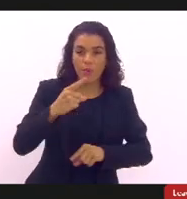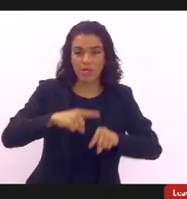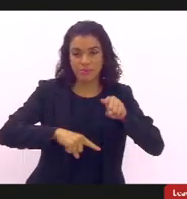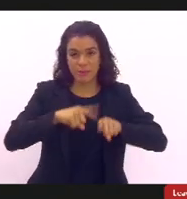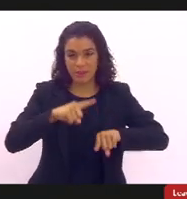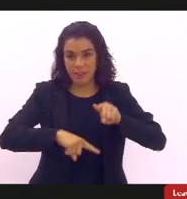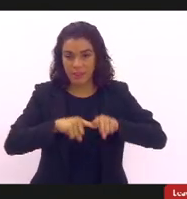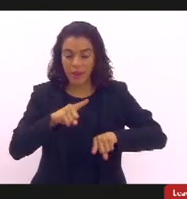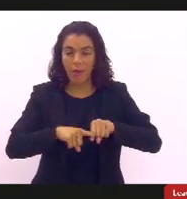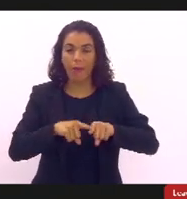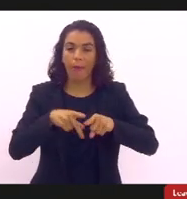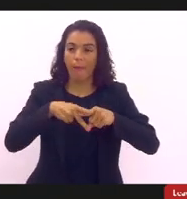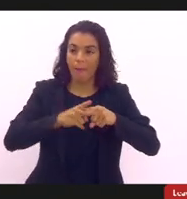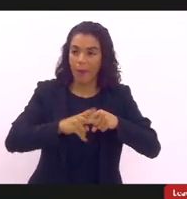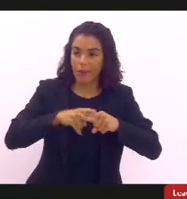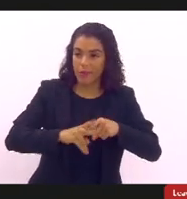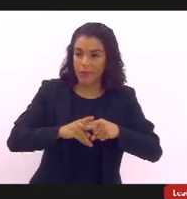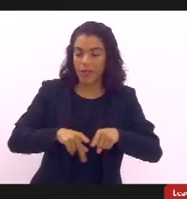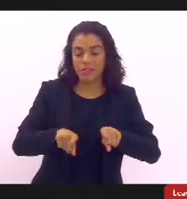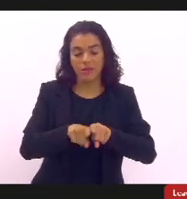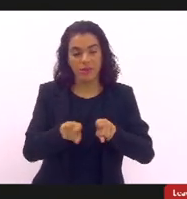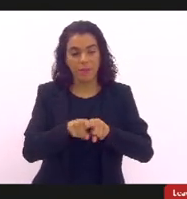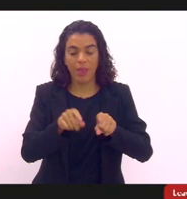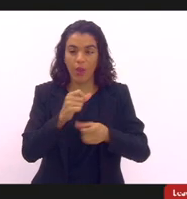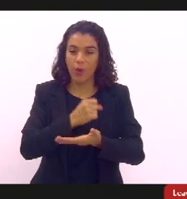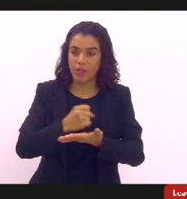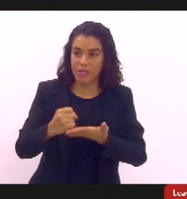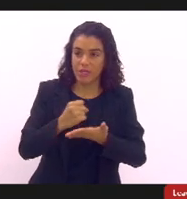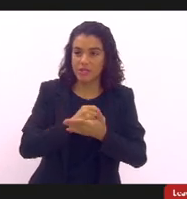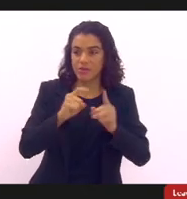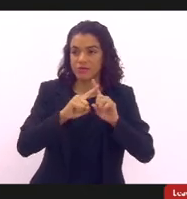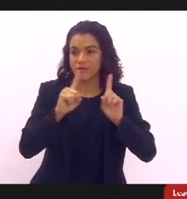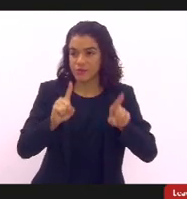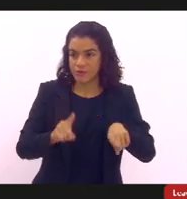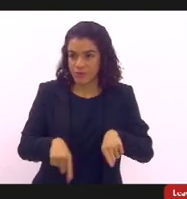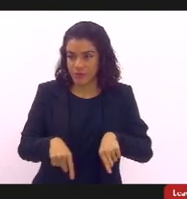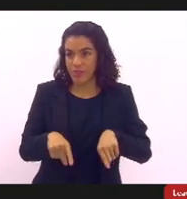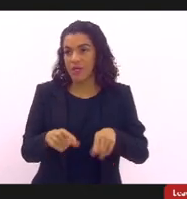equipamento, manutenção de equipe de apoio,